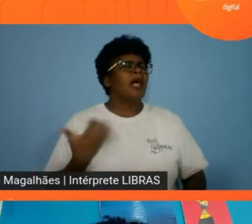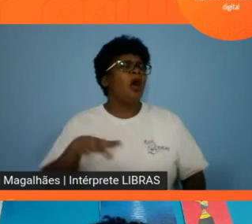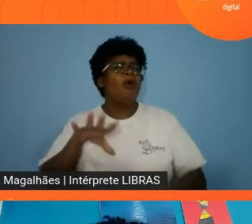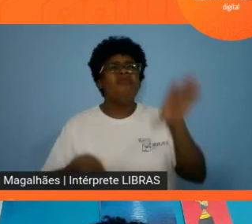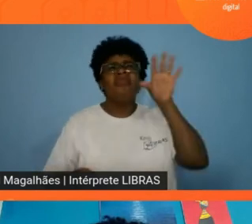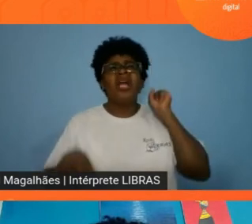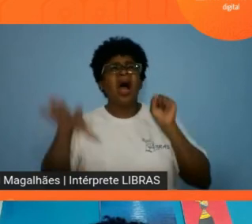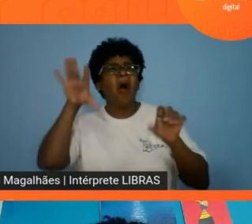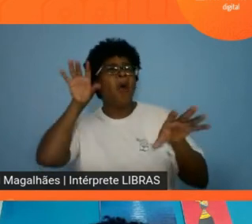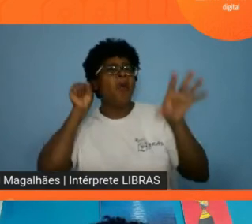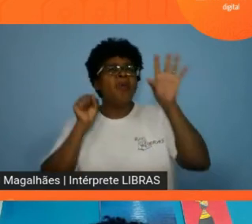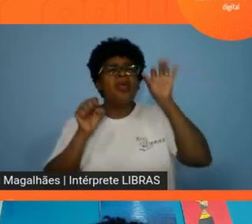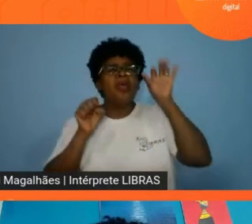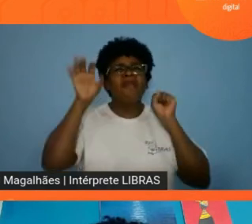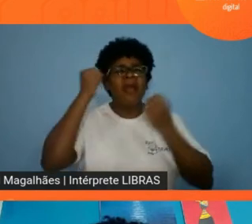homens brancos,